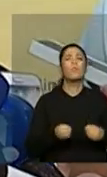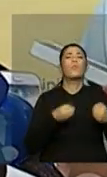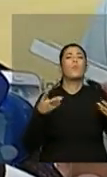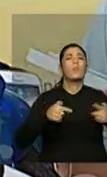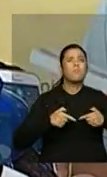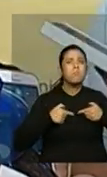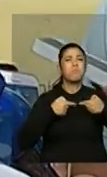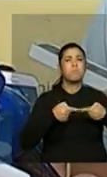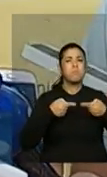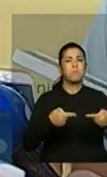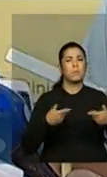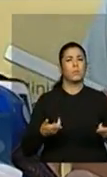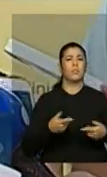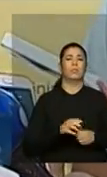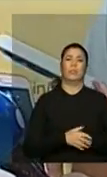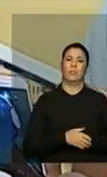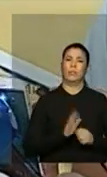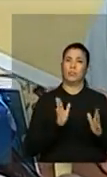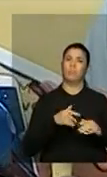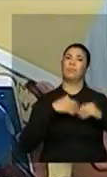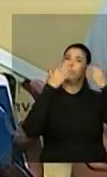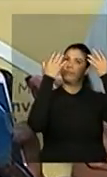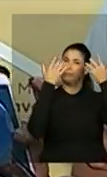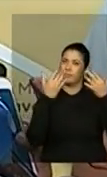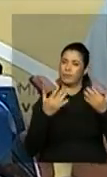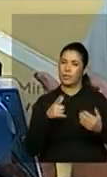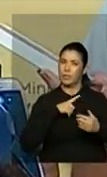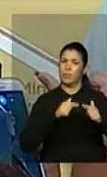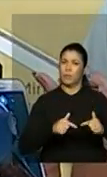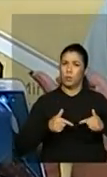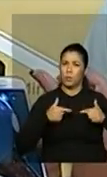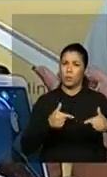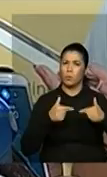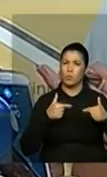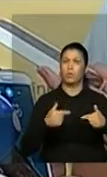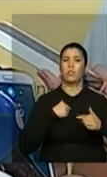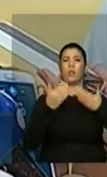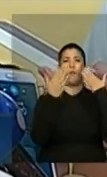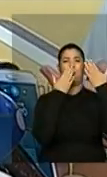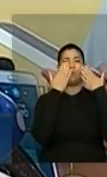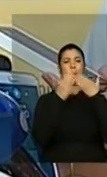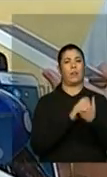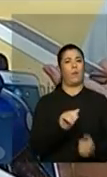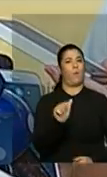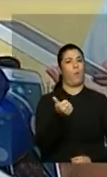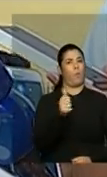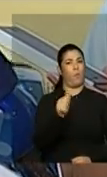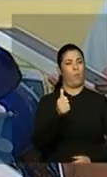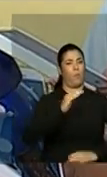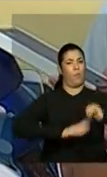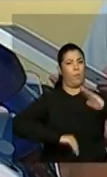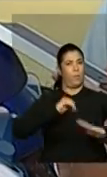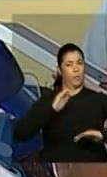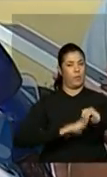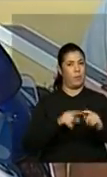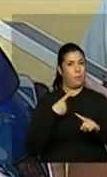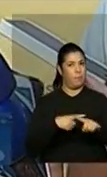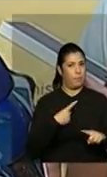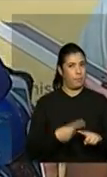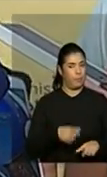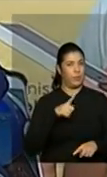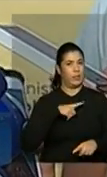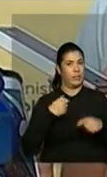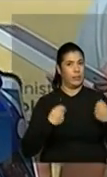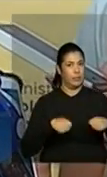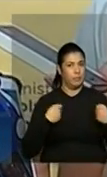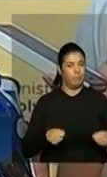próximo mandato? Como eu disse, nós temos um desafio grande com relação à qualificação profissional, porque nos interessa